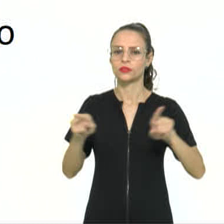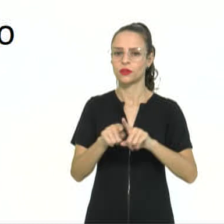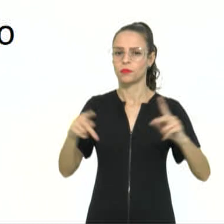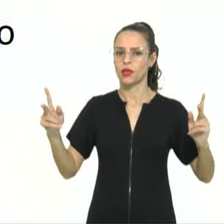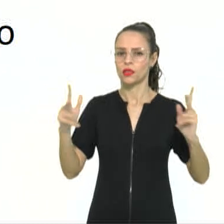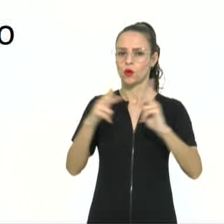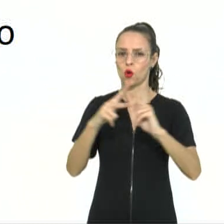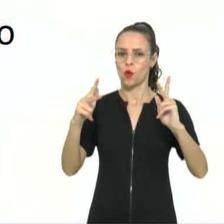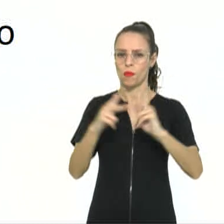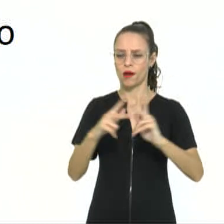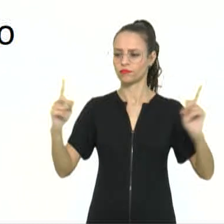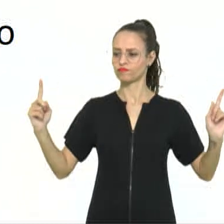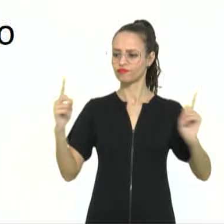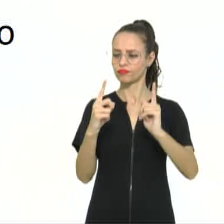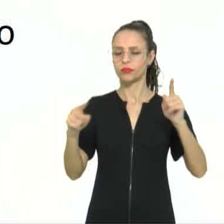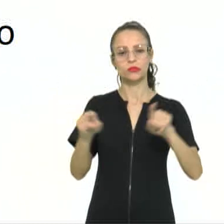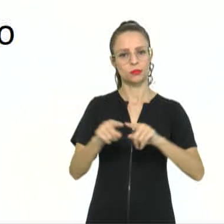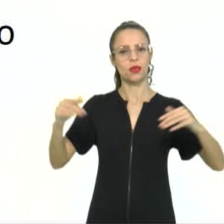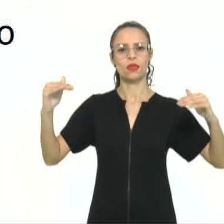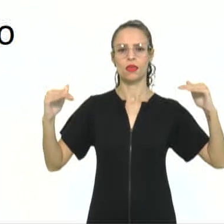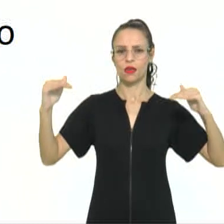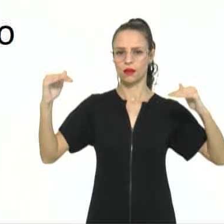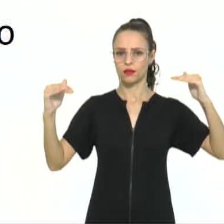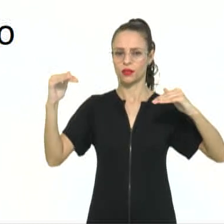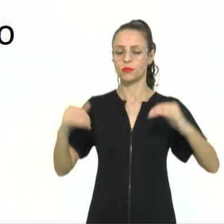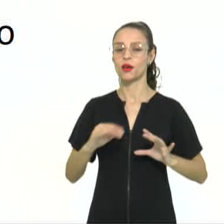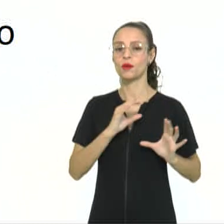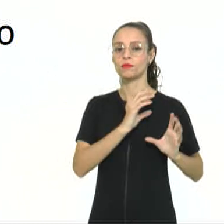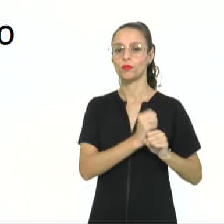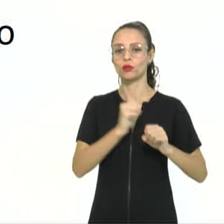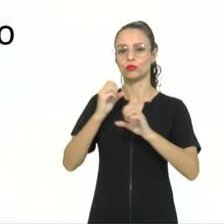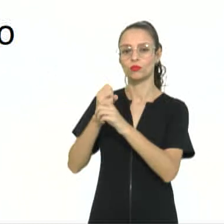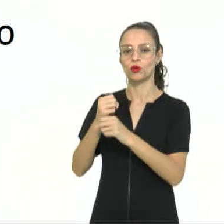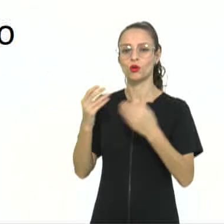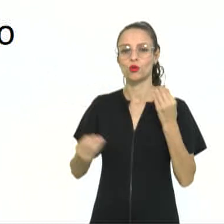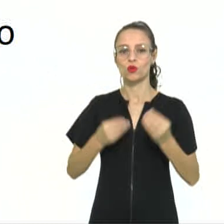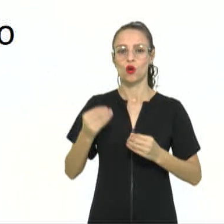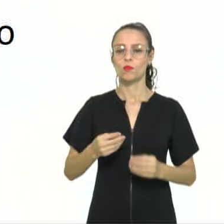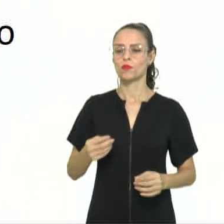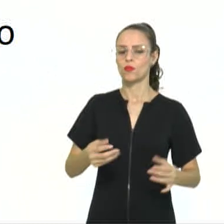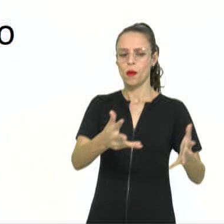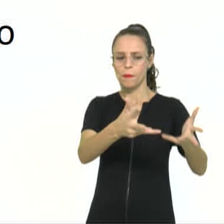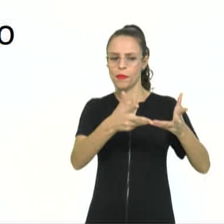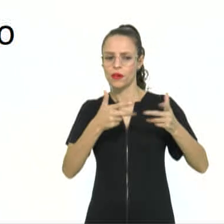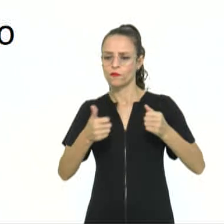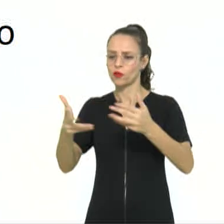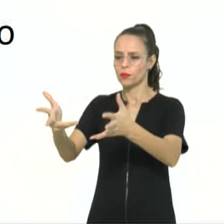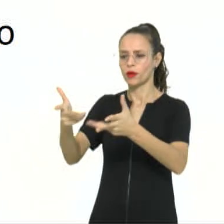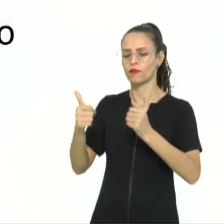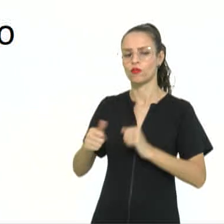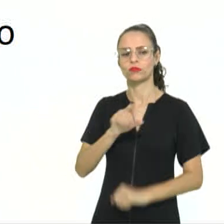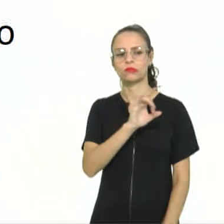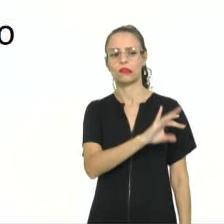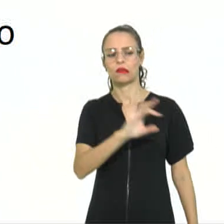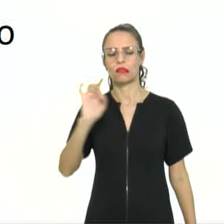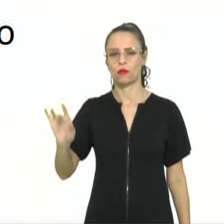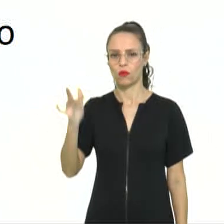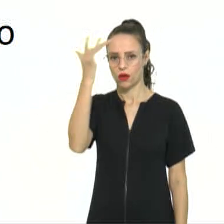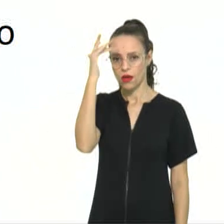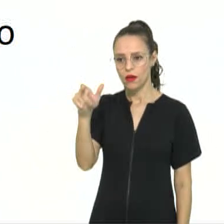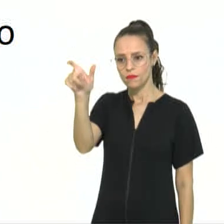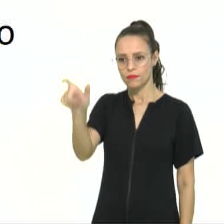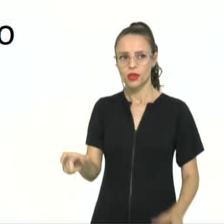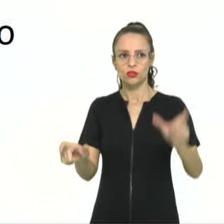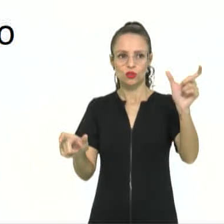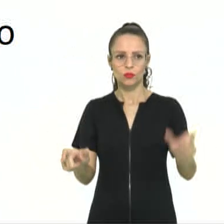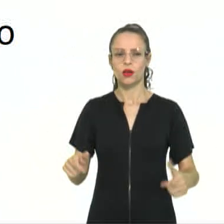corpo a corpo e também o equilíbrio. As pontuações são atribuídas pela performance técnica. Os atletas executam